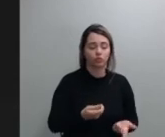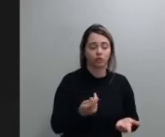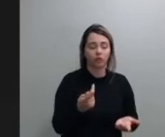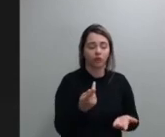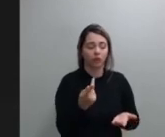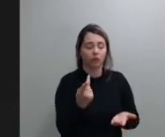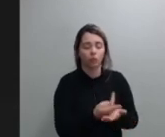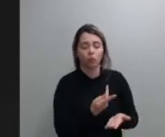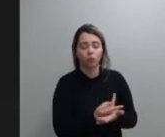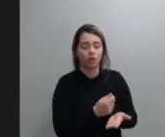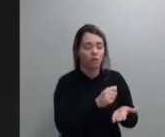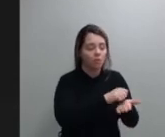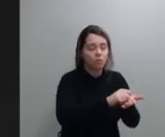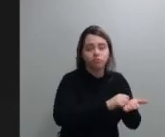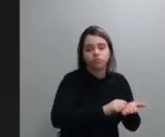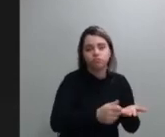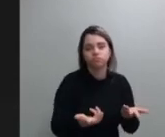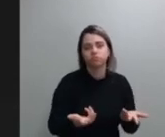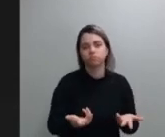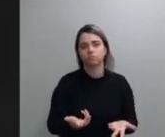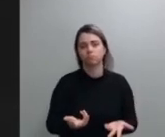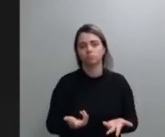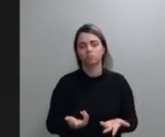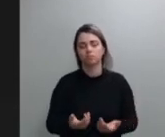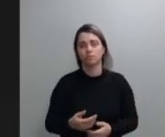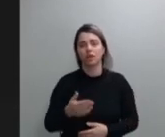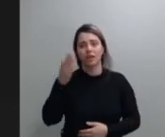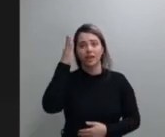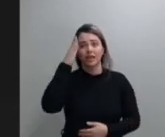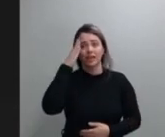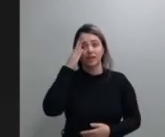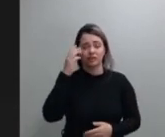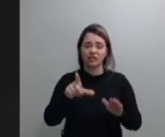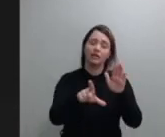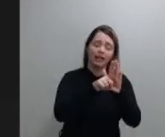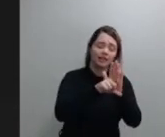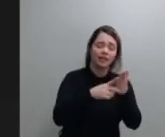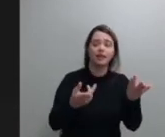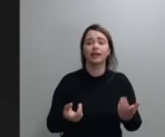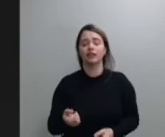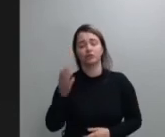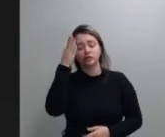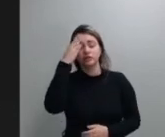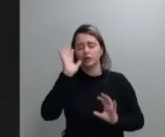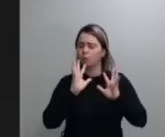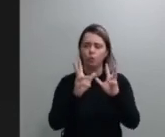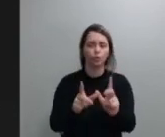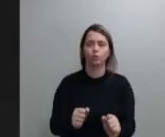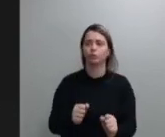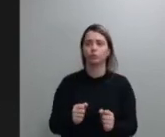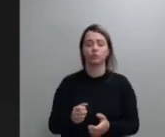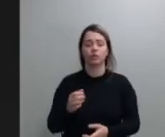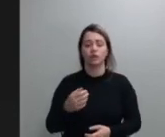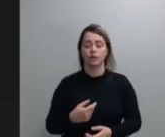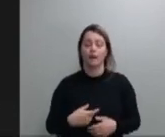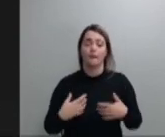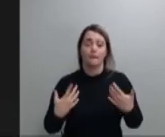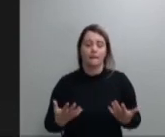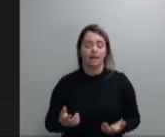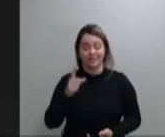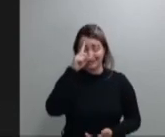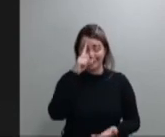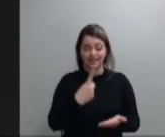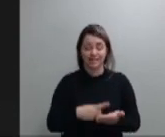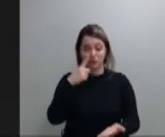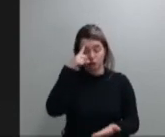meu sabão não diz salvo engano não repeti tudo eu sei eu sei que é a lei eu sei ministro eu sei e nós estamos decidindo as coisas como